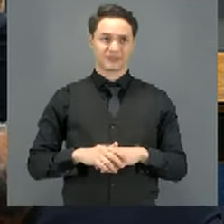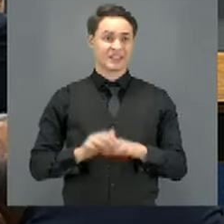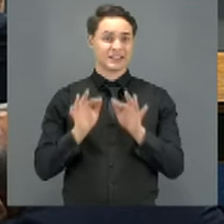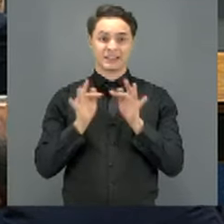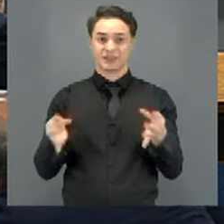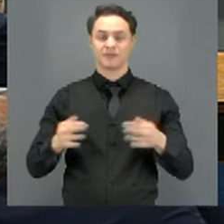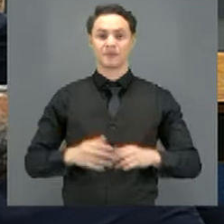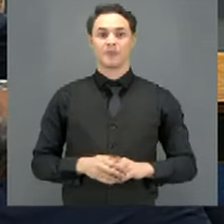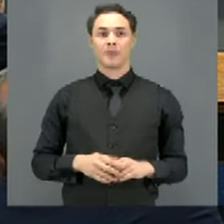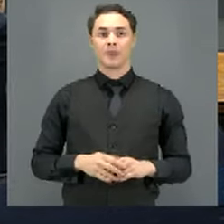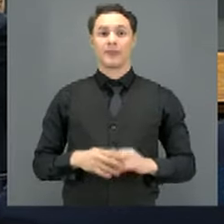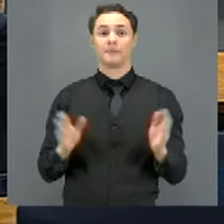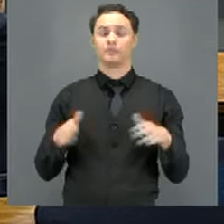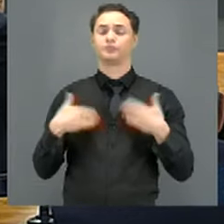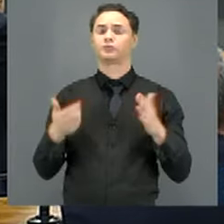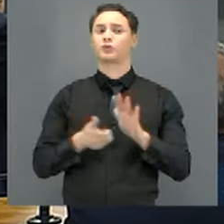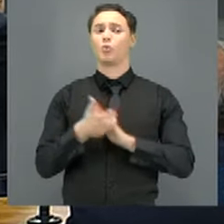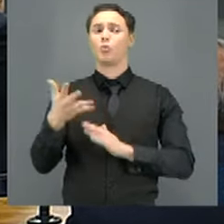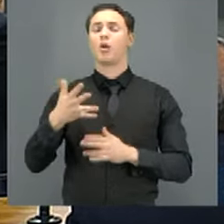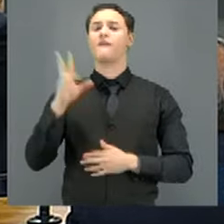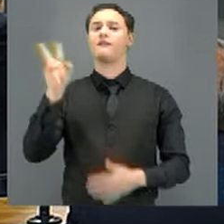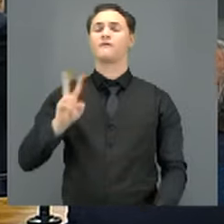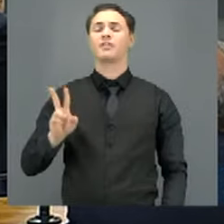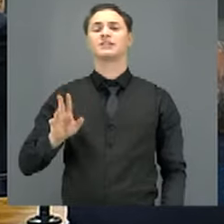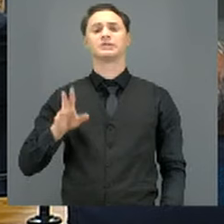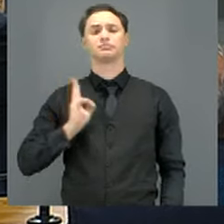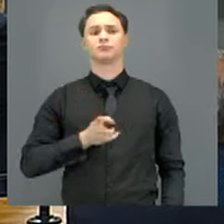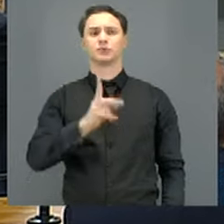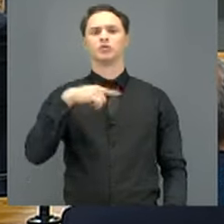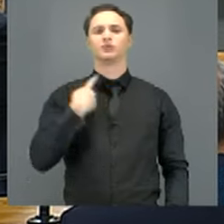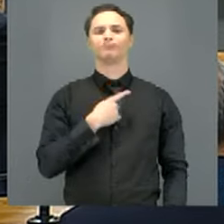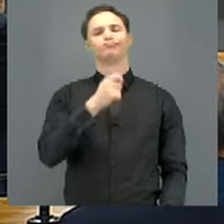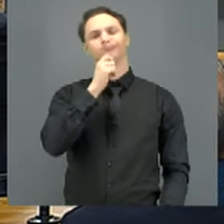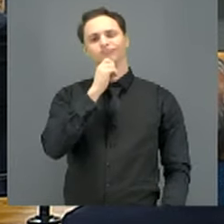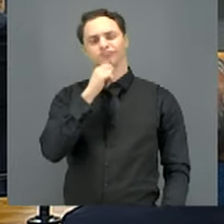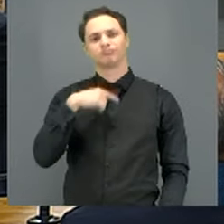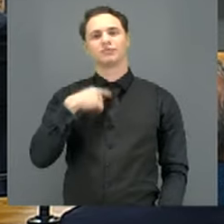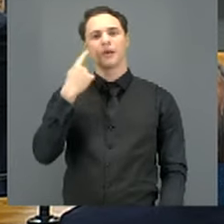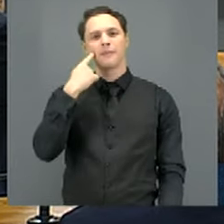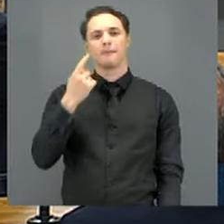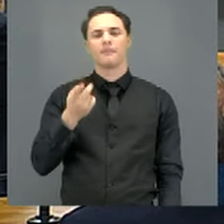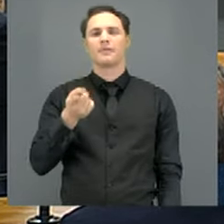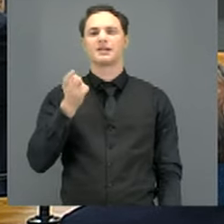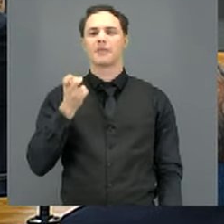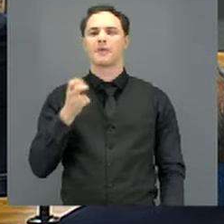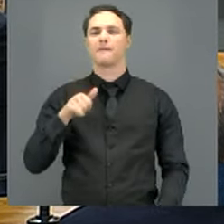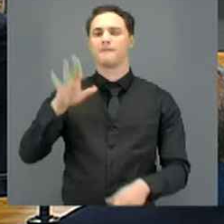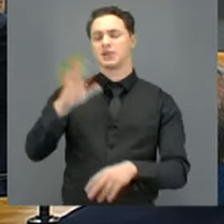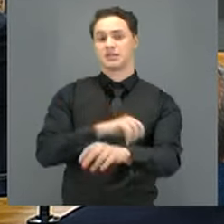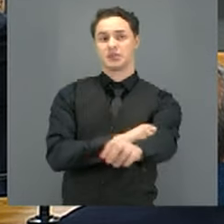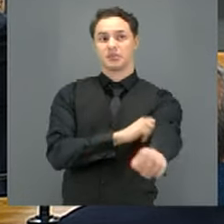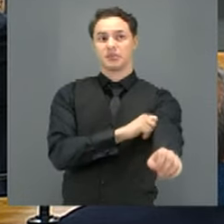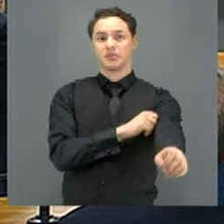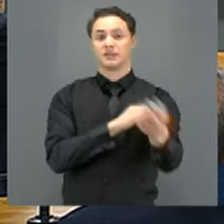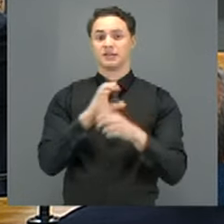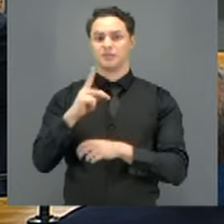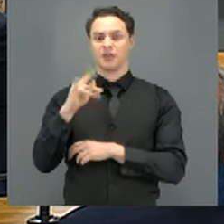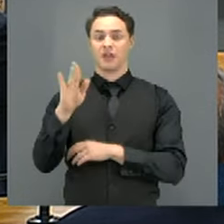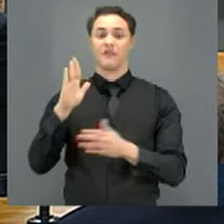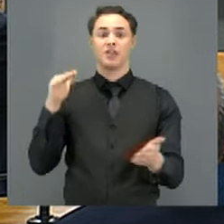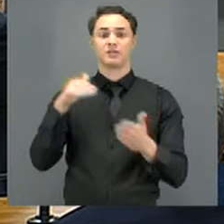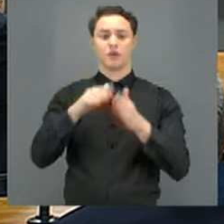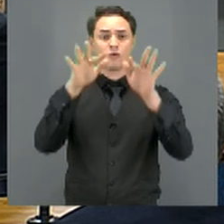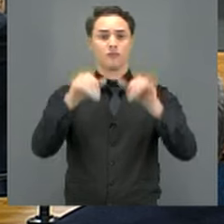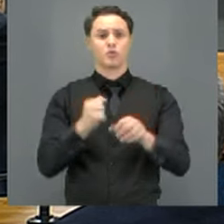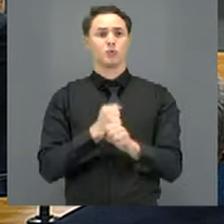assim. Quantas vezes mais, né, nós ainda vamos escutar mais ainda, a CPI ainda vai até o final do